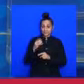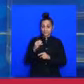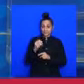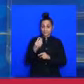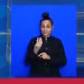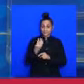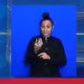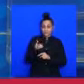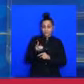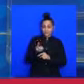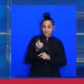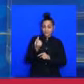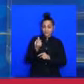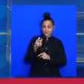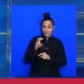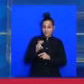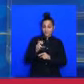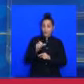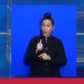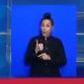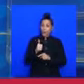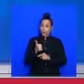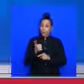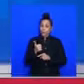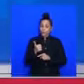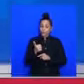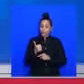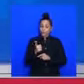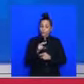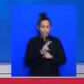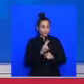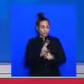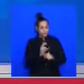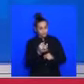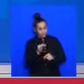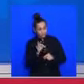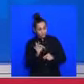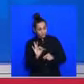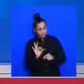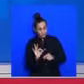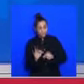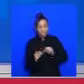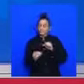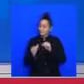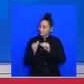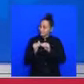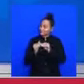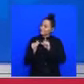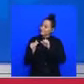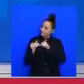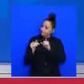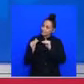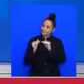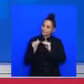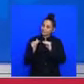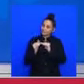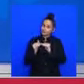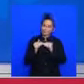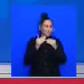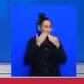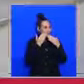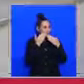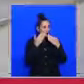08373046 15 e 11 os auditores confirmam confirmo obrigado